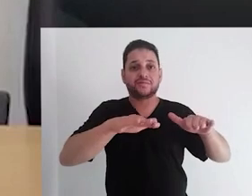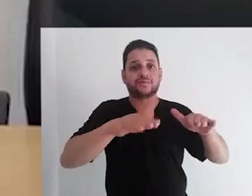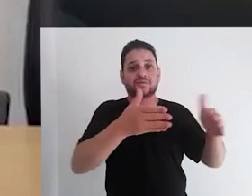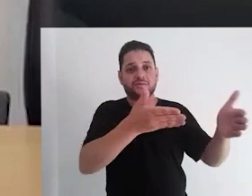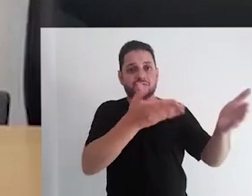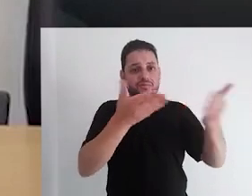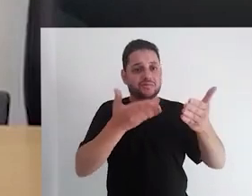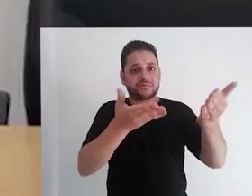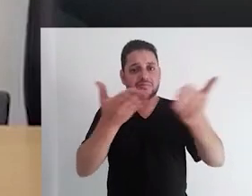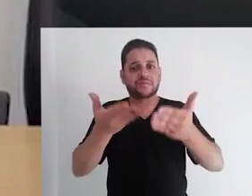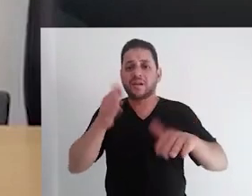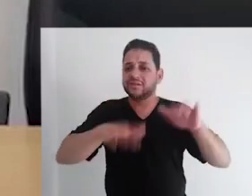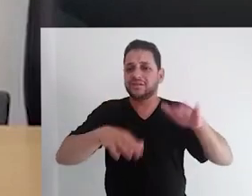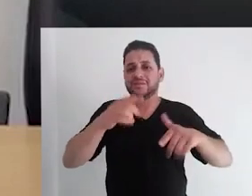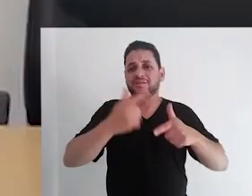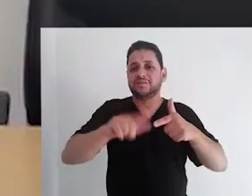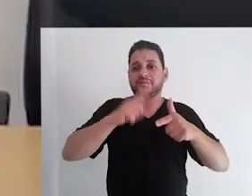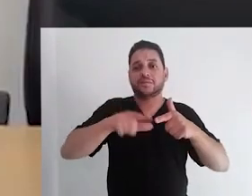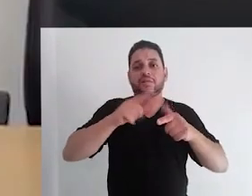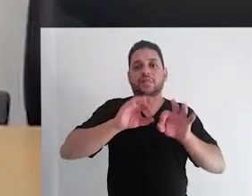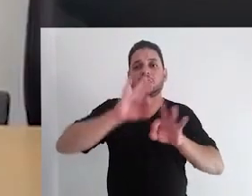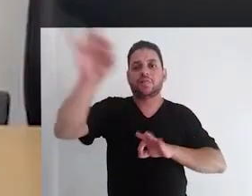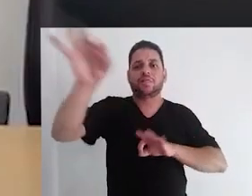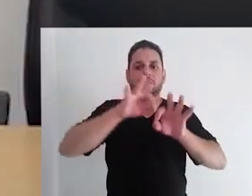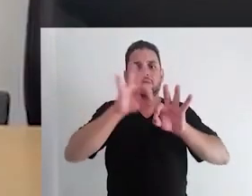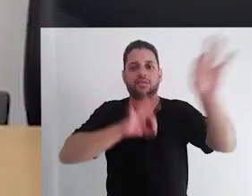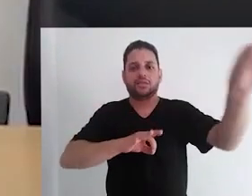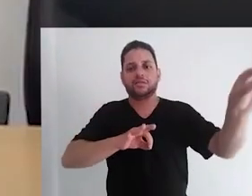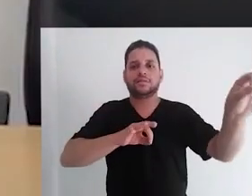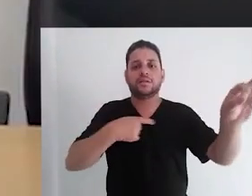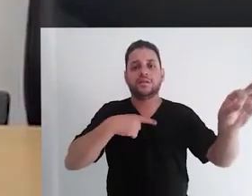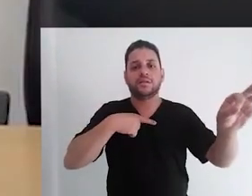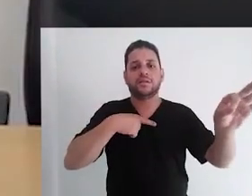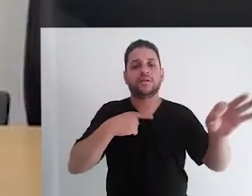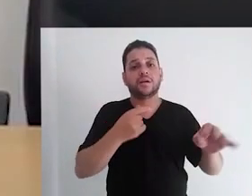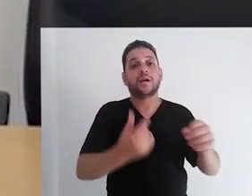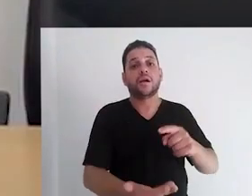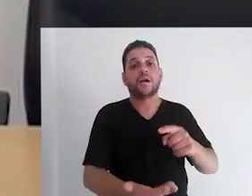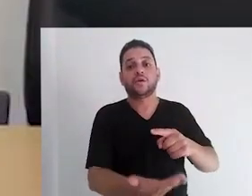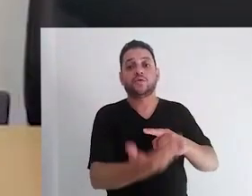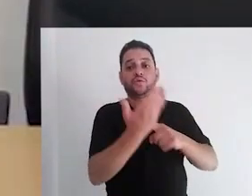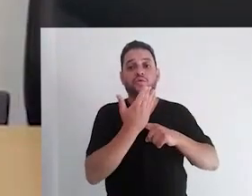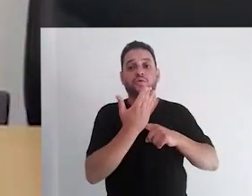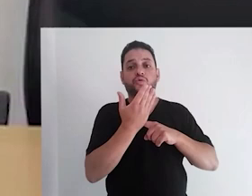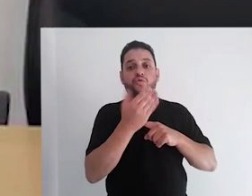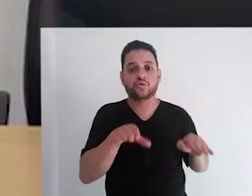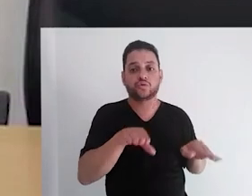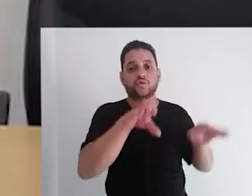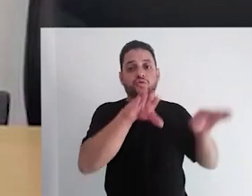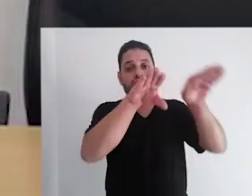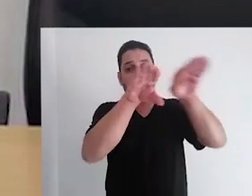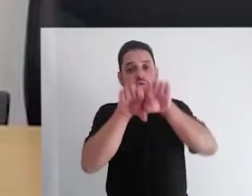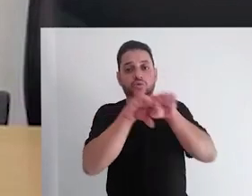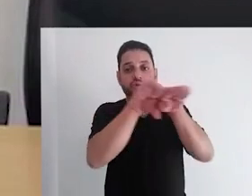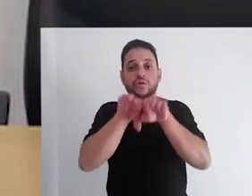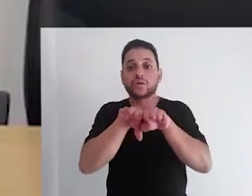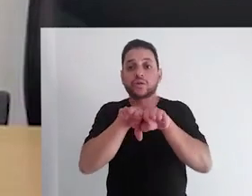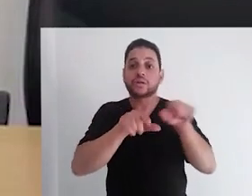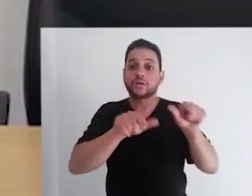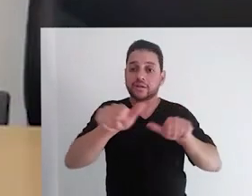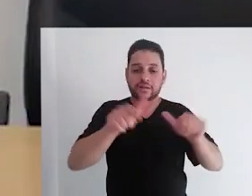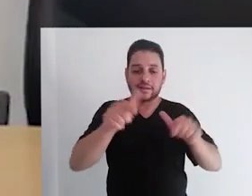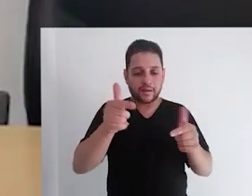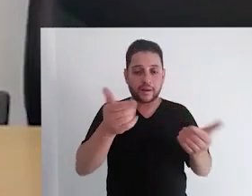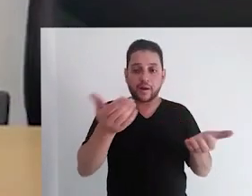razões geográficas específicas, a contribuírem com a equalização da distribuição da carga de trabalho. Esse é um projeto que está sendo